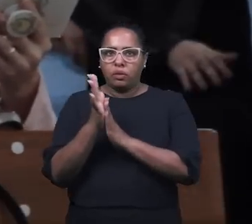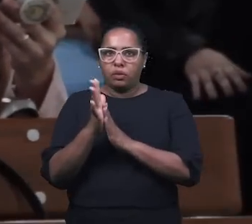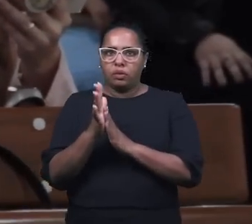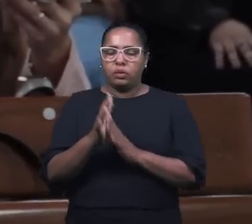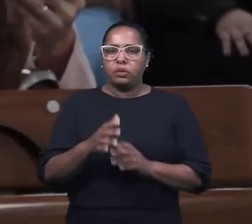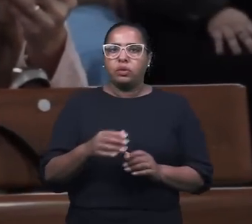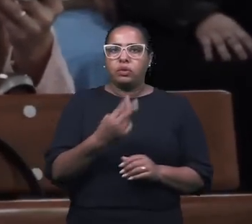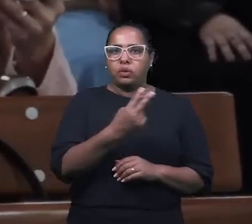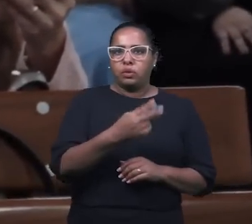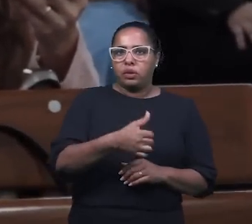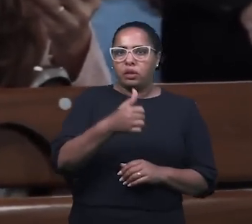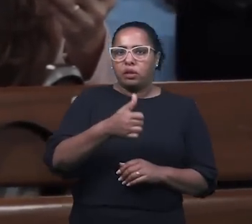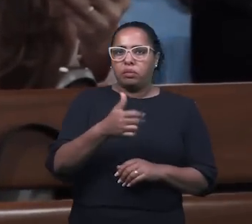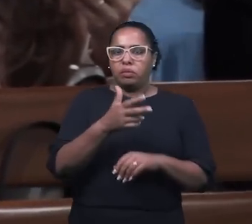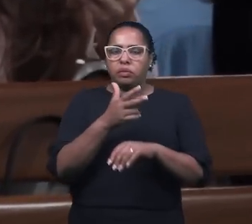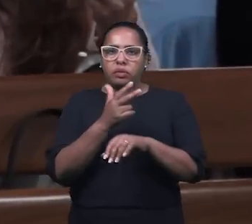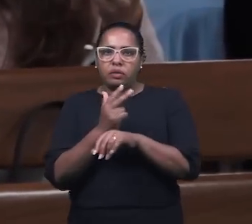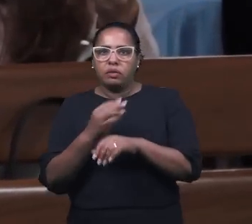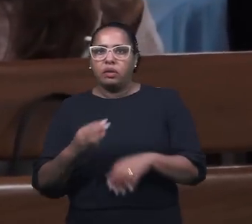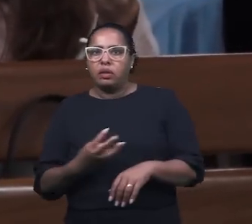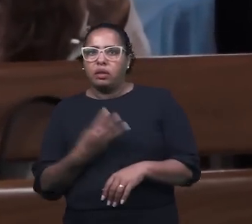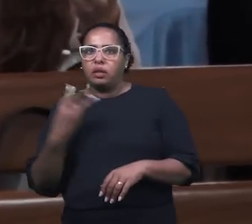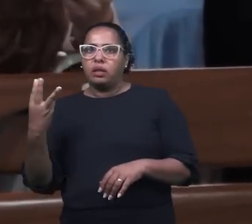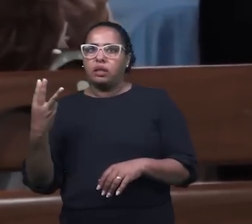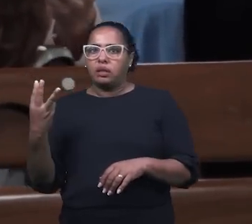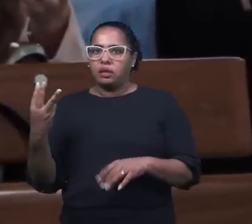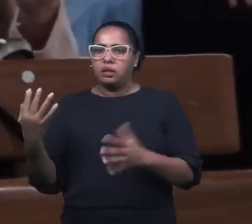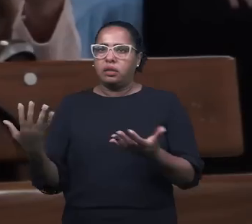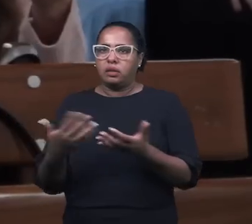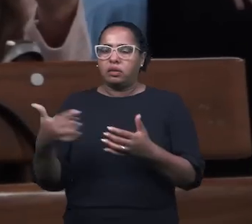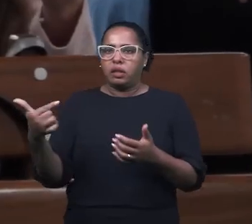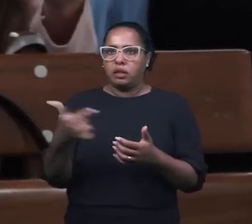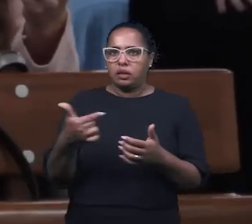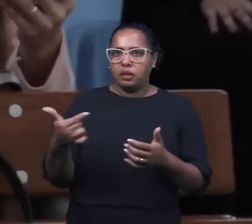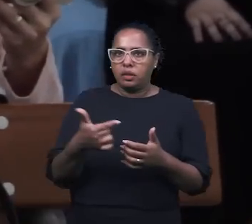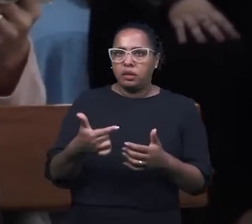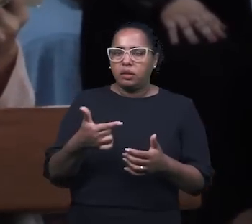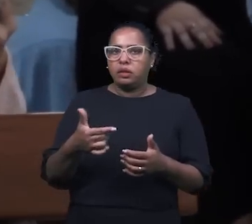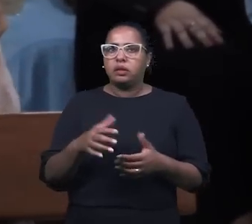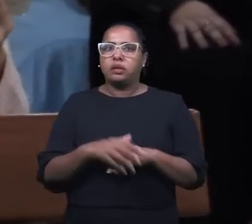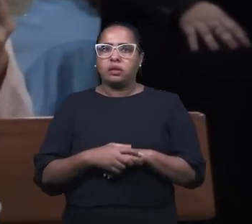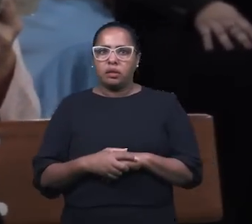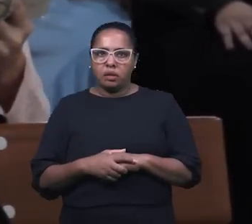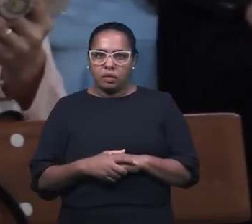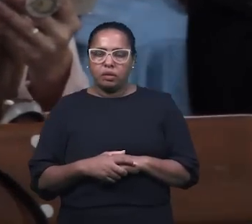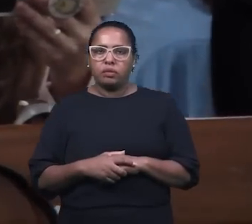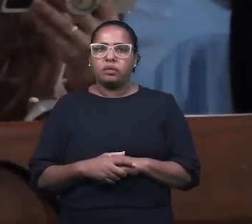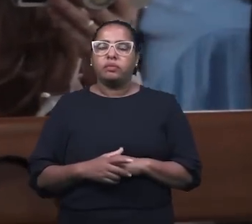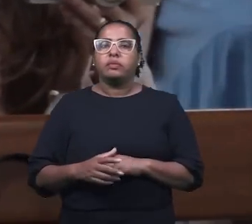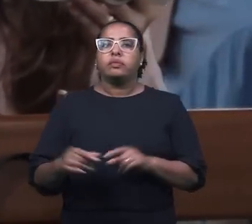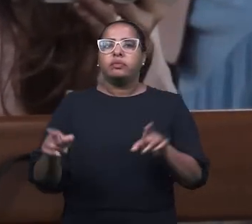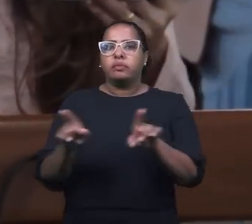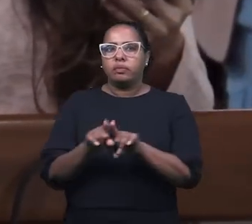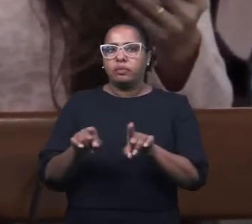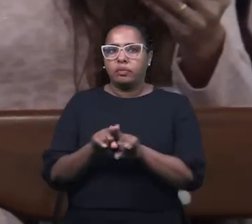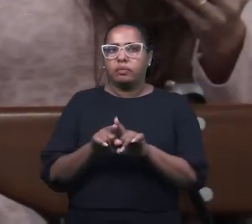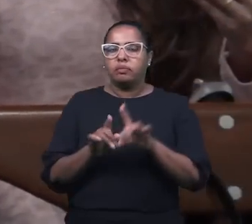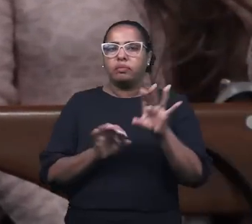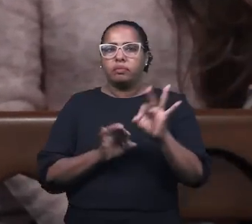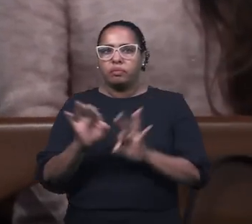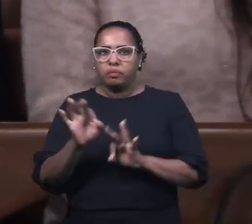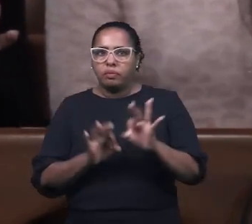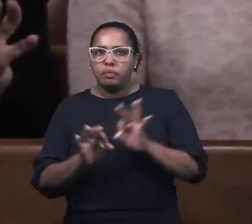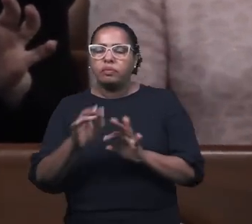2 na primeira gravação e 3 agora na segunda gravação. E nós fizemos um